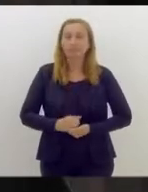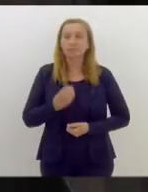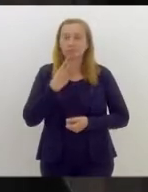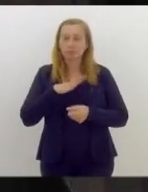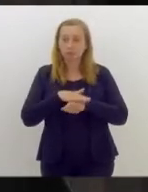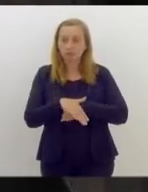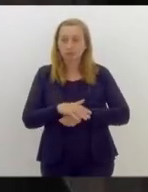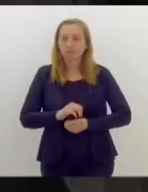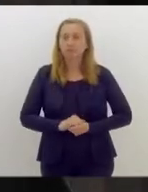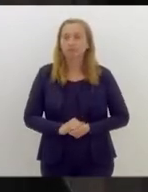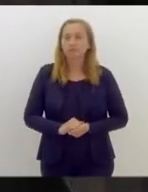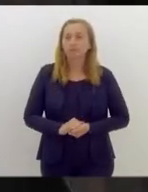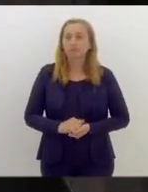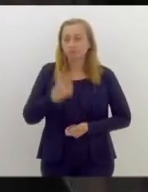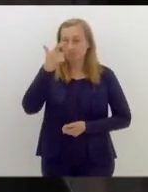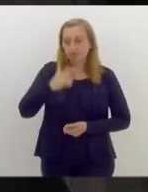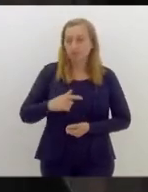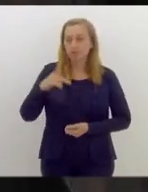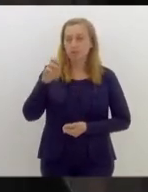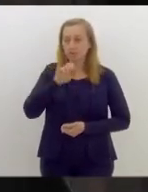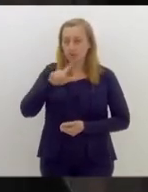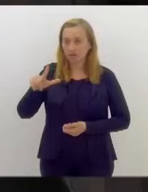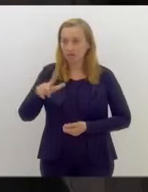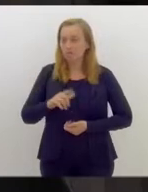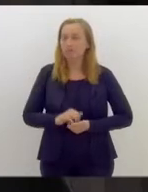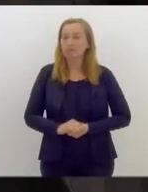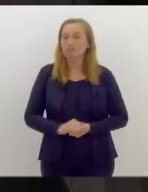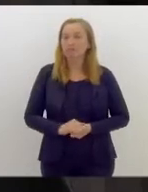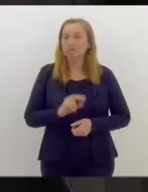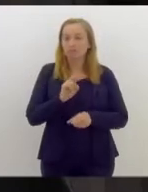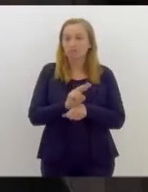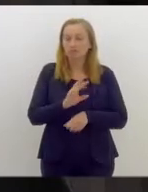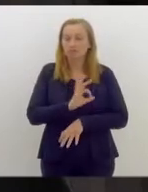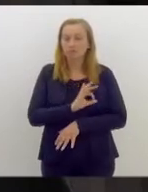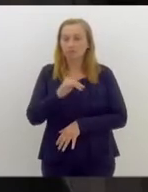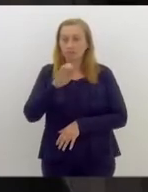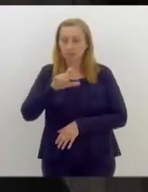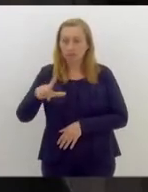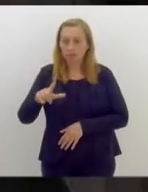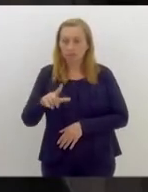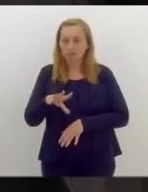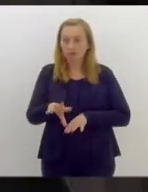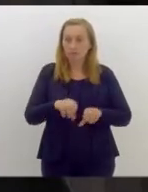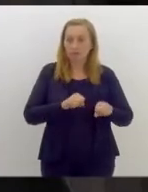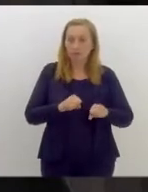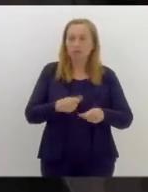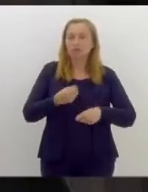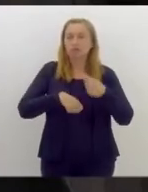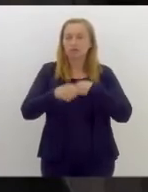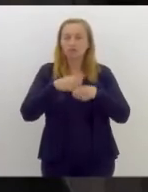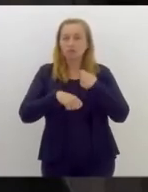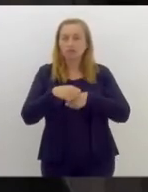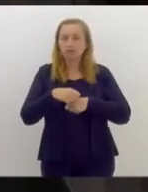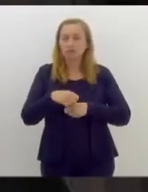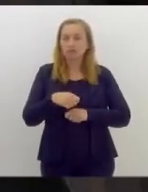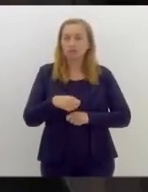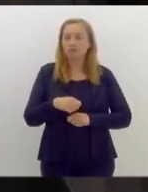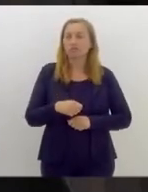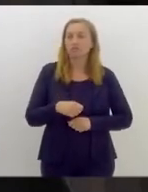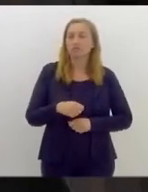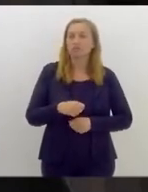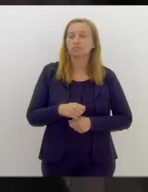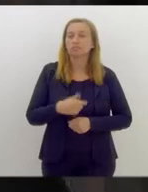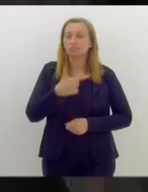noite. Sou o Gabriel Barbosa Salles, inspetor de Polícia Penal, formado em Administração e Gestão Ambiental.